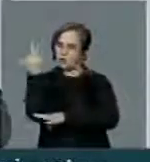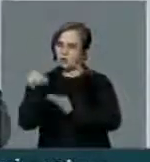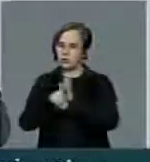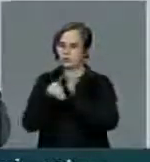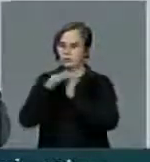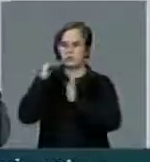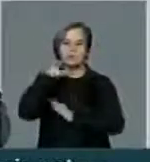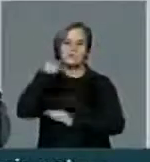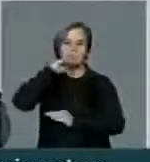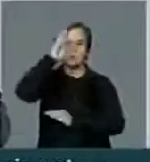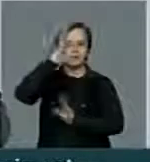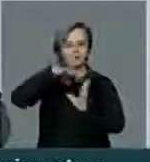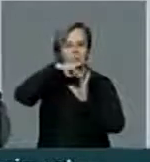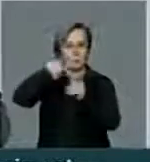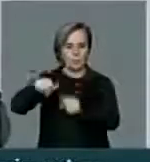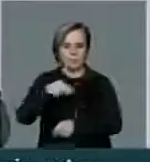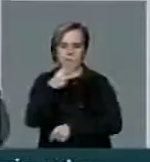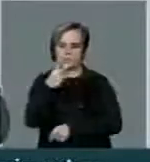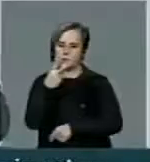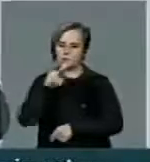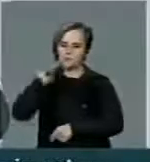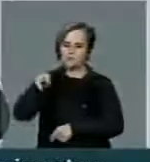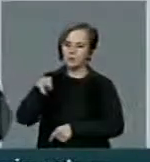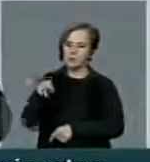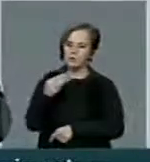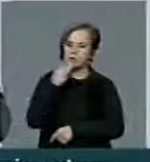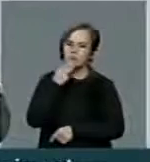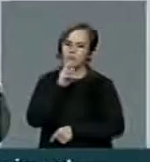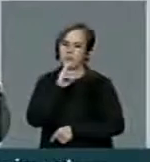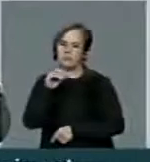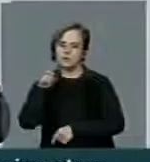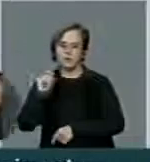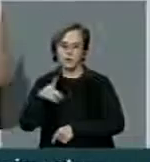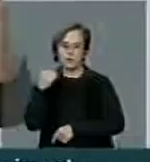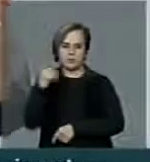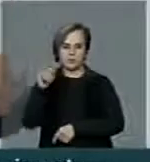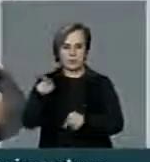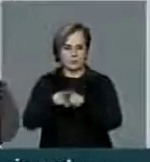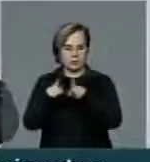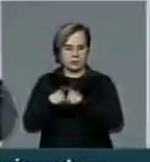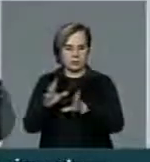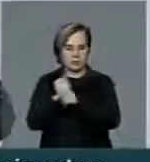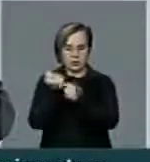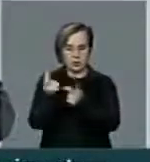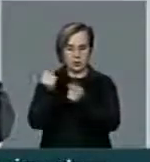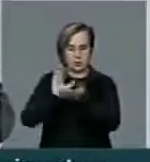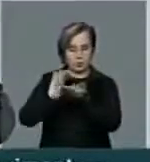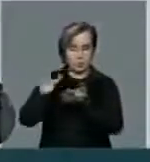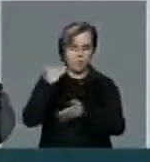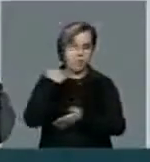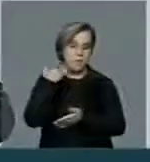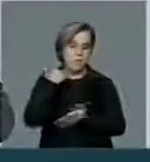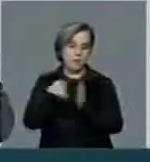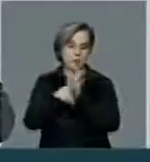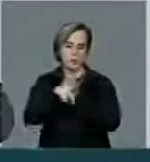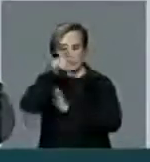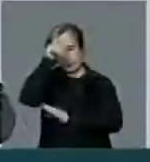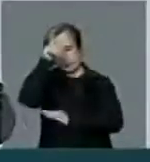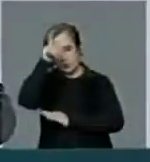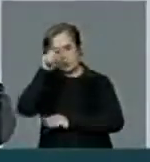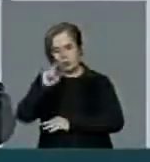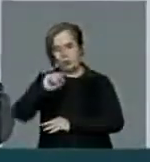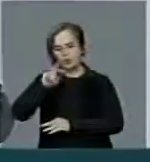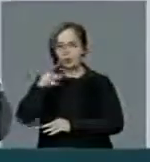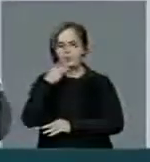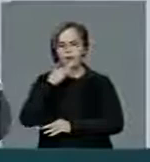Mundial, 32 milhões e meio de dólares. Dinheiro com a KfW, que é o banco do governo alemão, de 8,5 milhões de